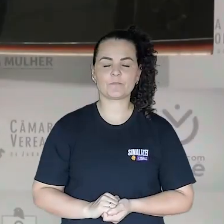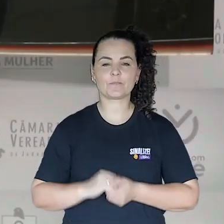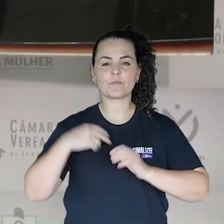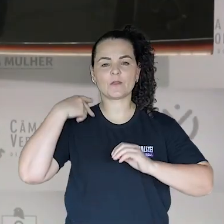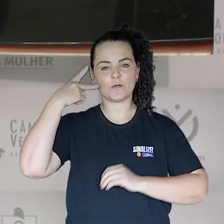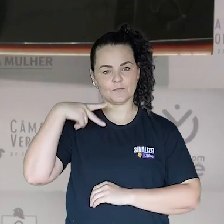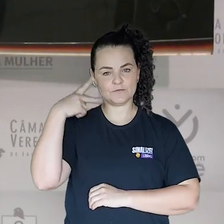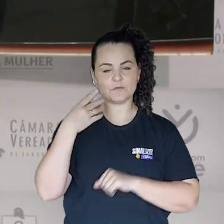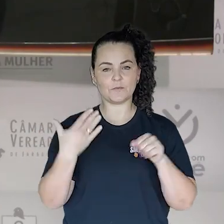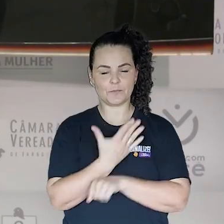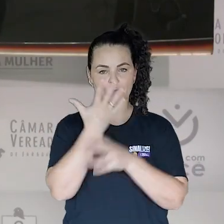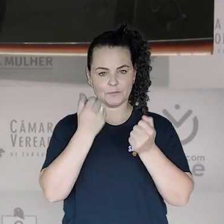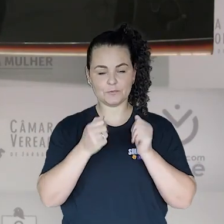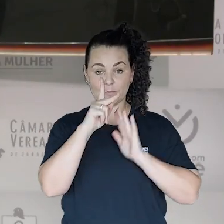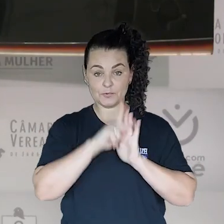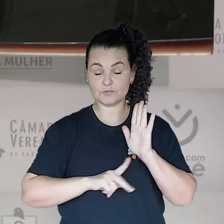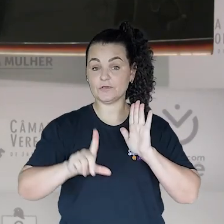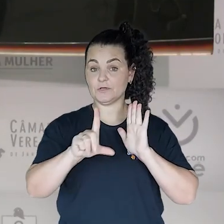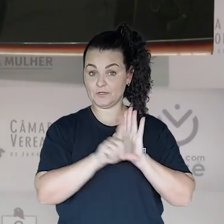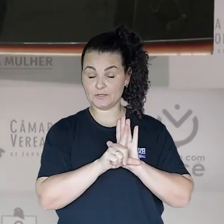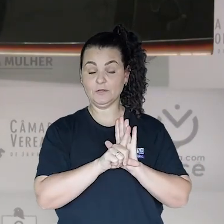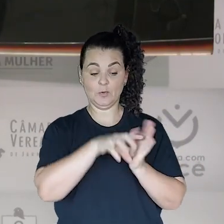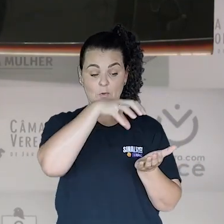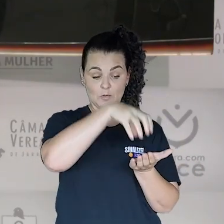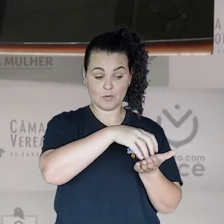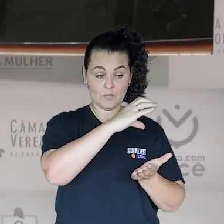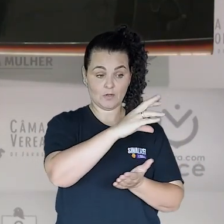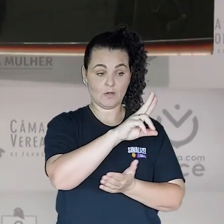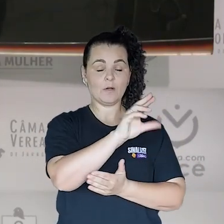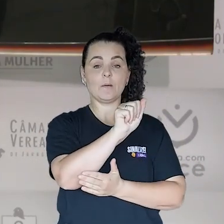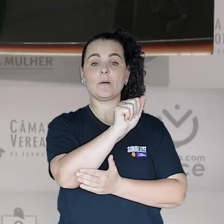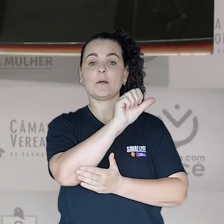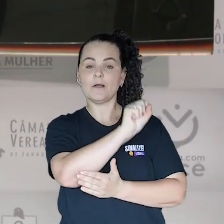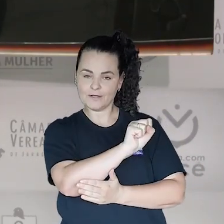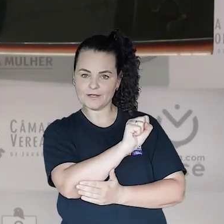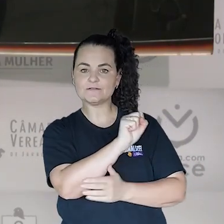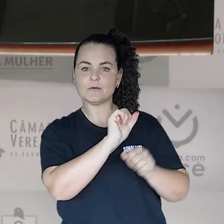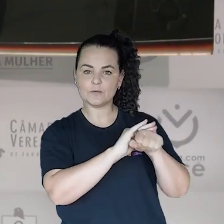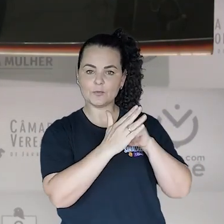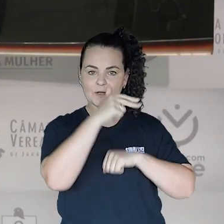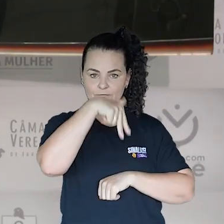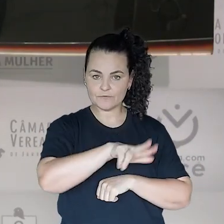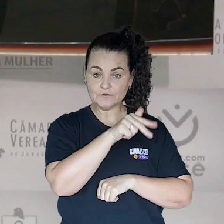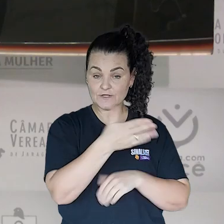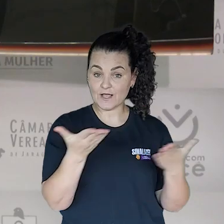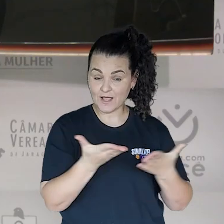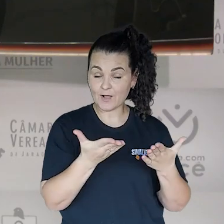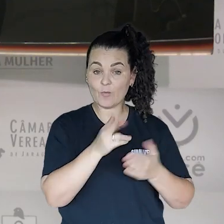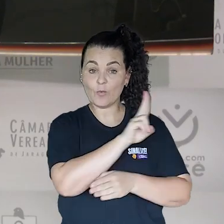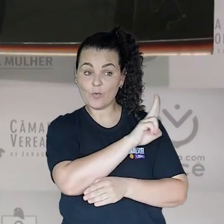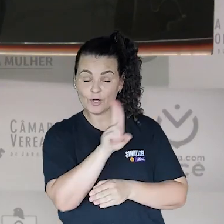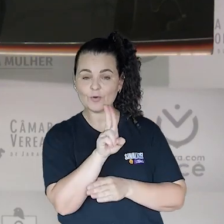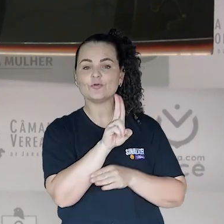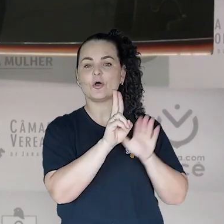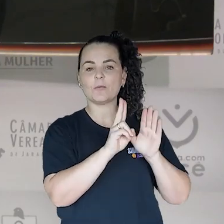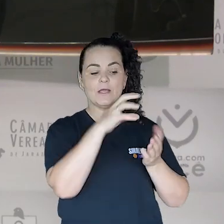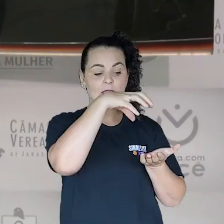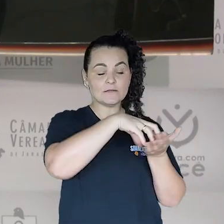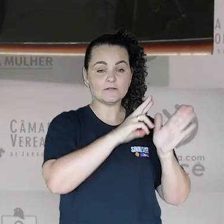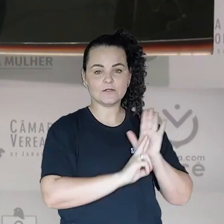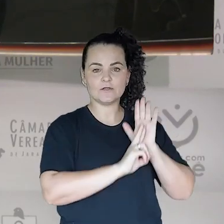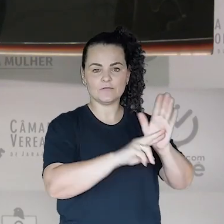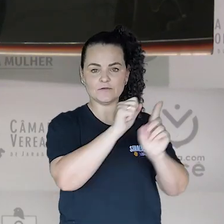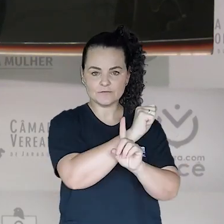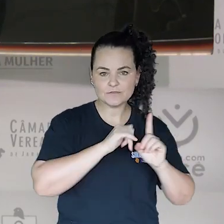os vereadores aprovaram um projeto de lei que denomina o Cras do bairro Vil lense que passa a denominar-se centro de referência de